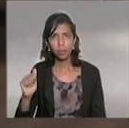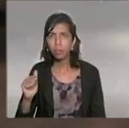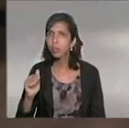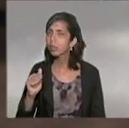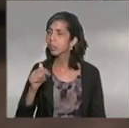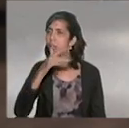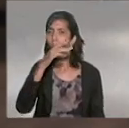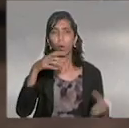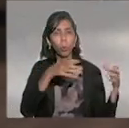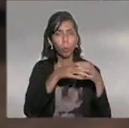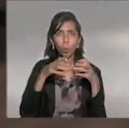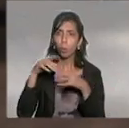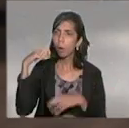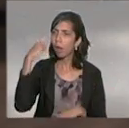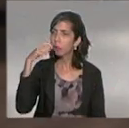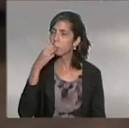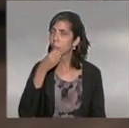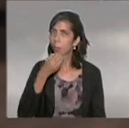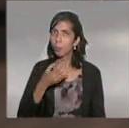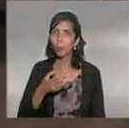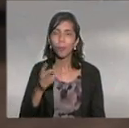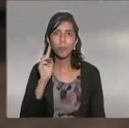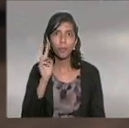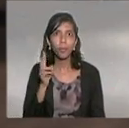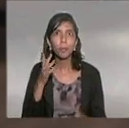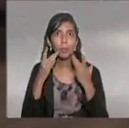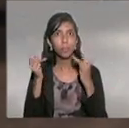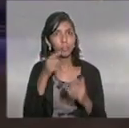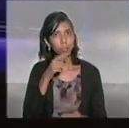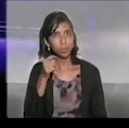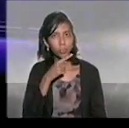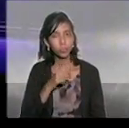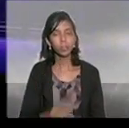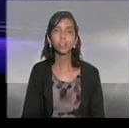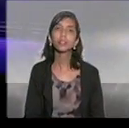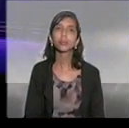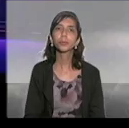Era muito bom. O elenco elenco era excelente e a peça era muito boa, divertida, né?